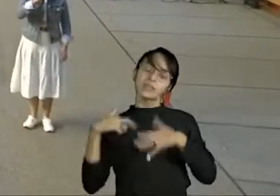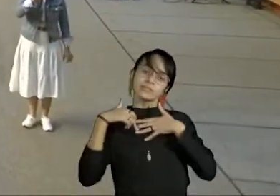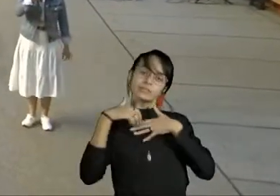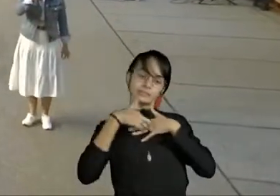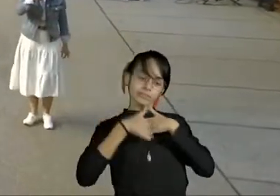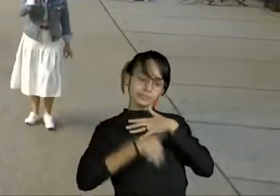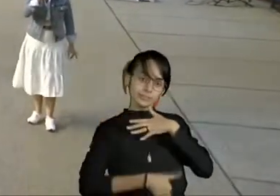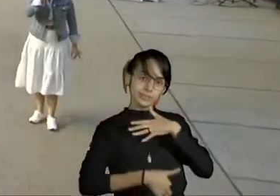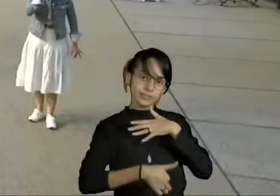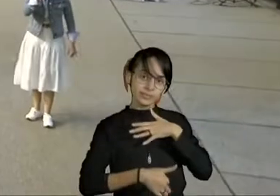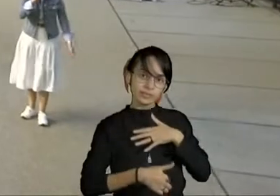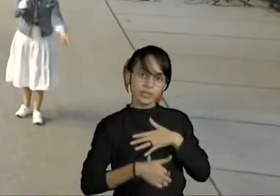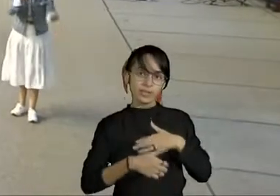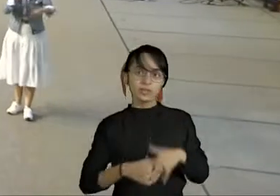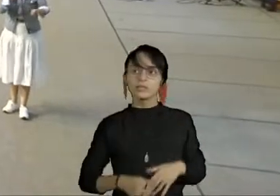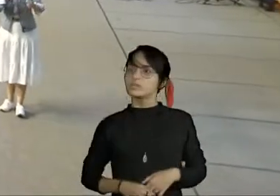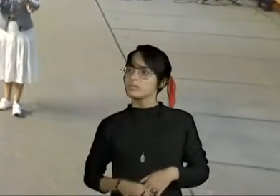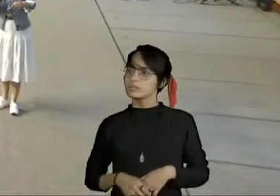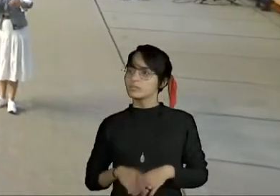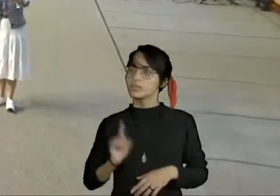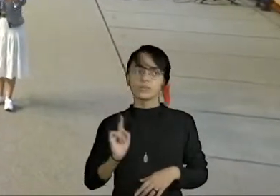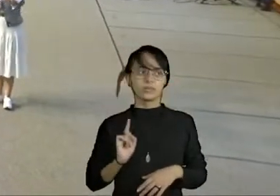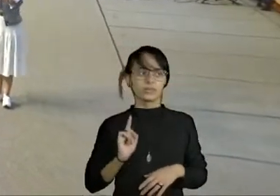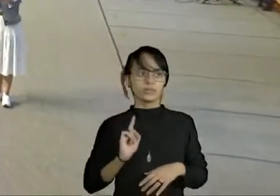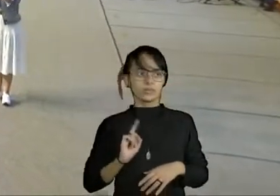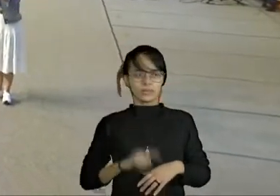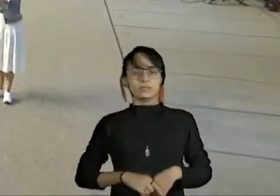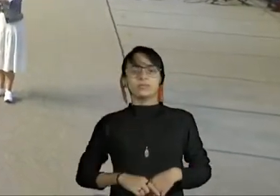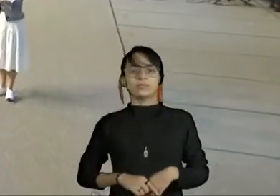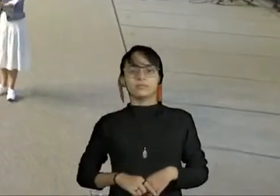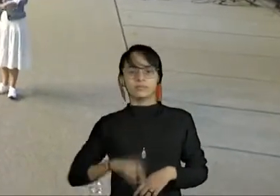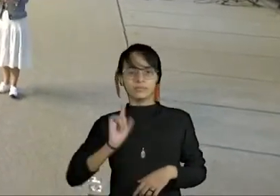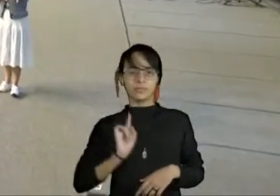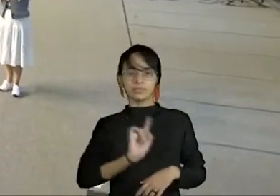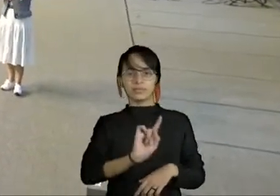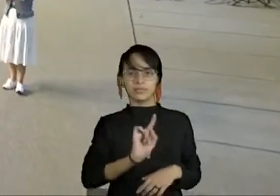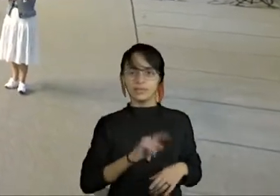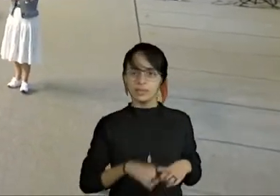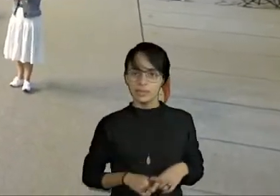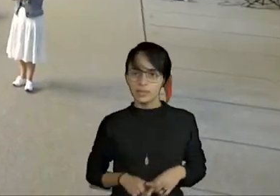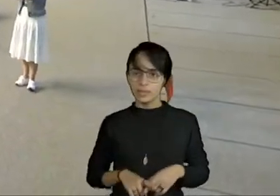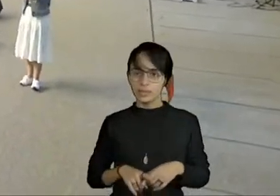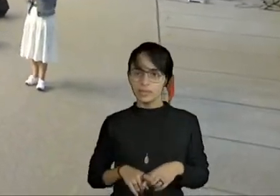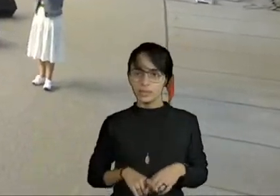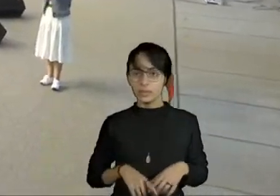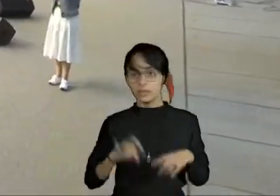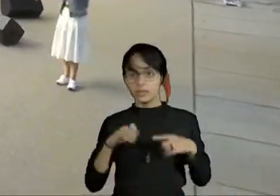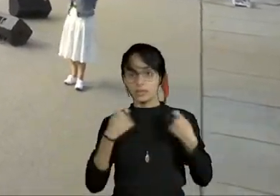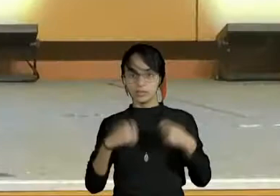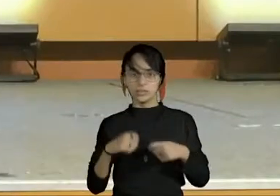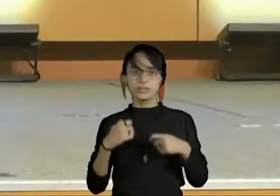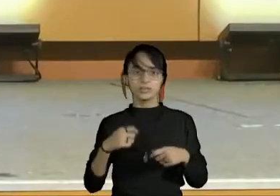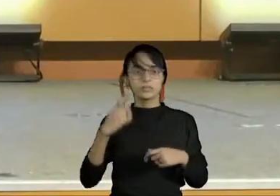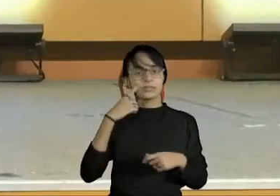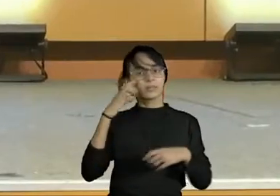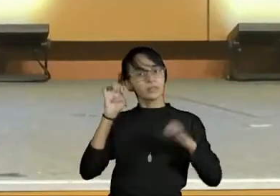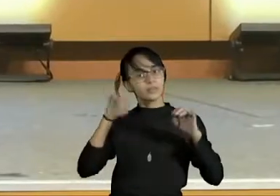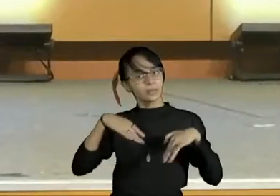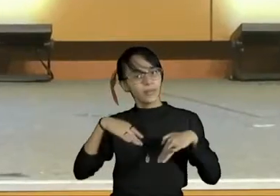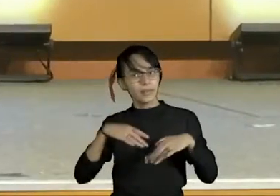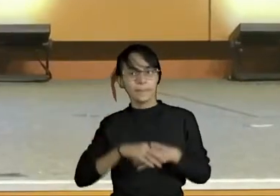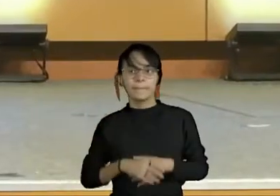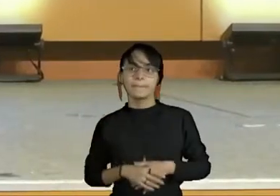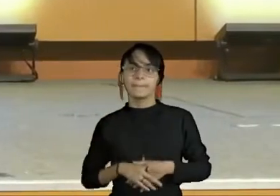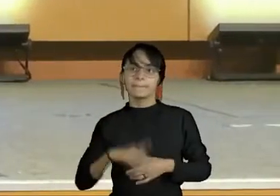murcha a barriga e estufa o peito, porque quanto mais mal alguém tiver, mais necessidade tem de mostrar que está bem. Aí